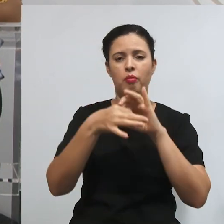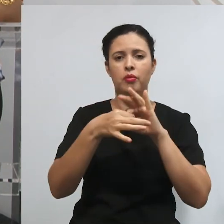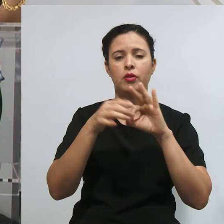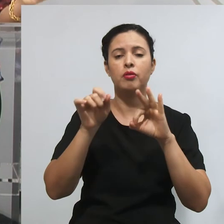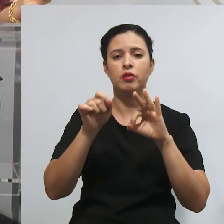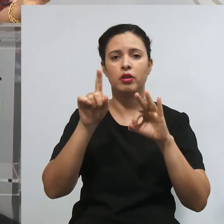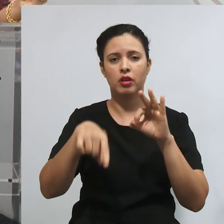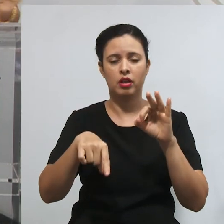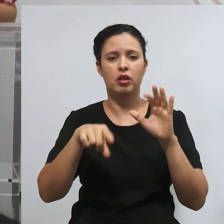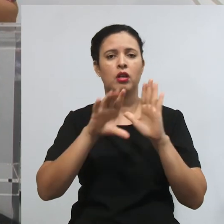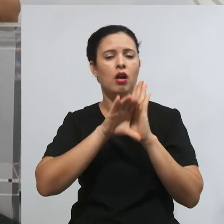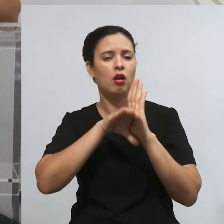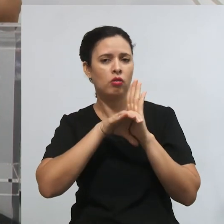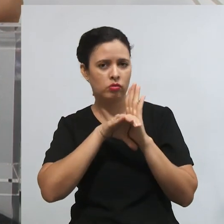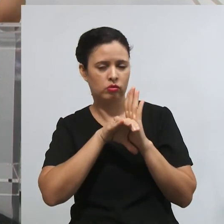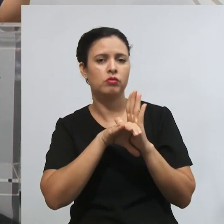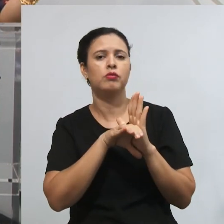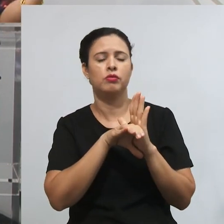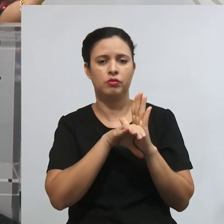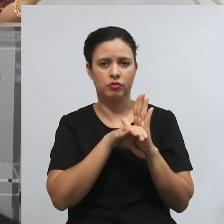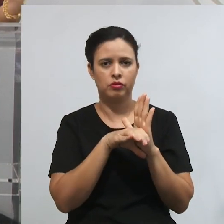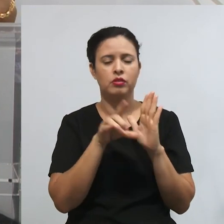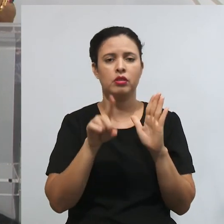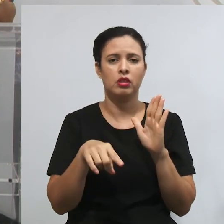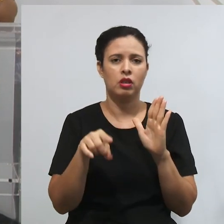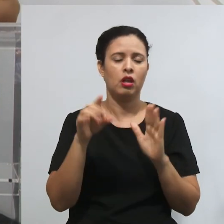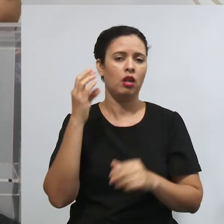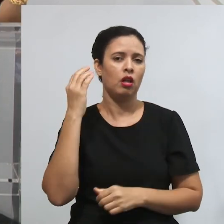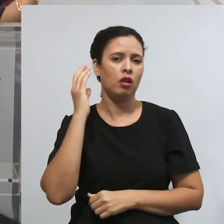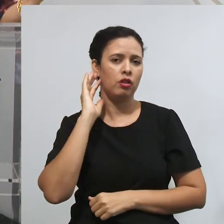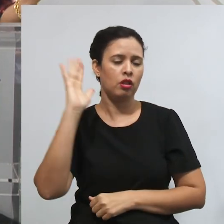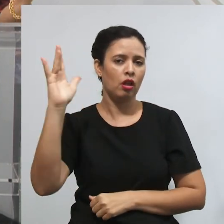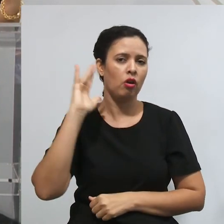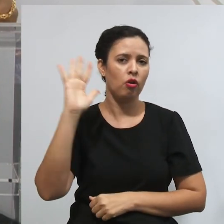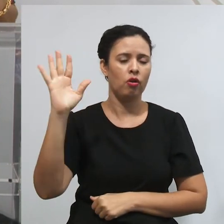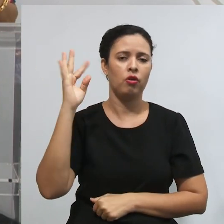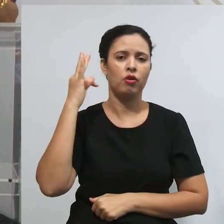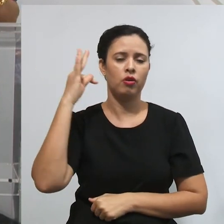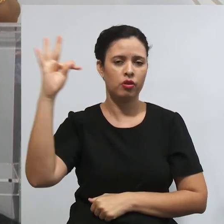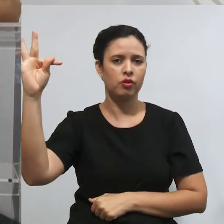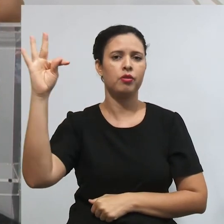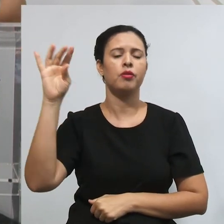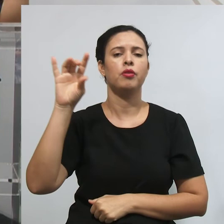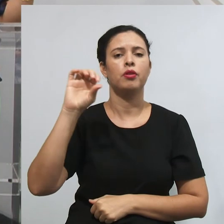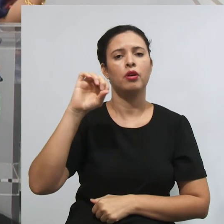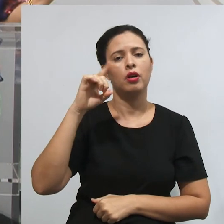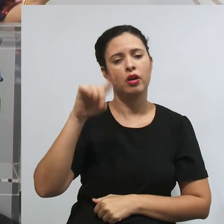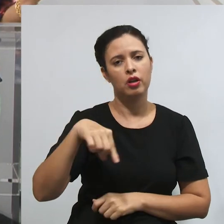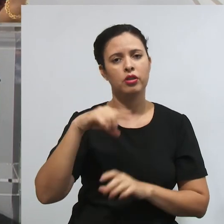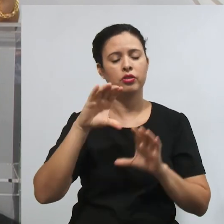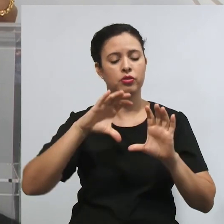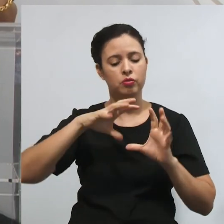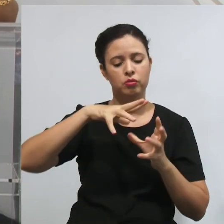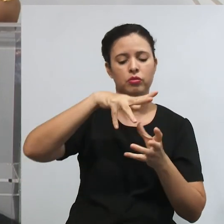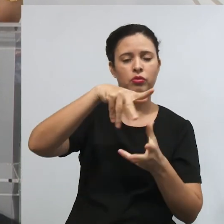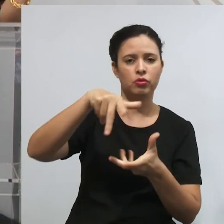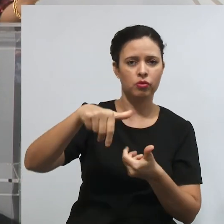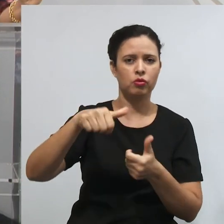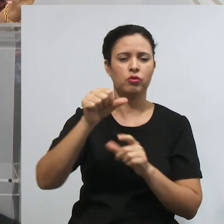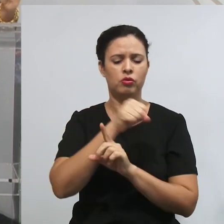uma concepção teórica, concepção de mundo, concepção sociológica,